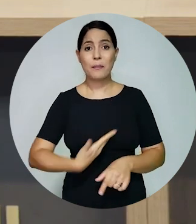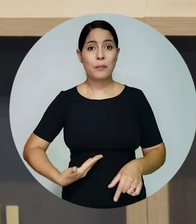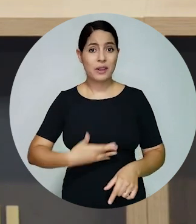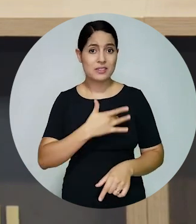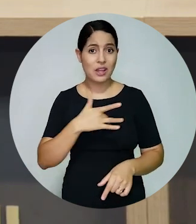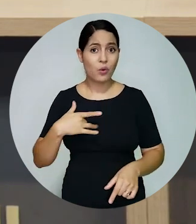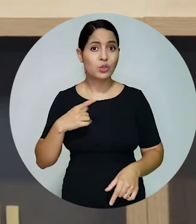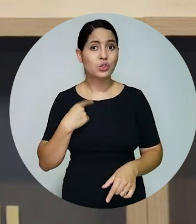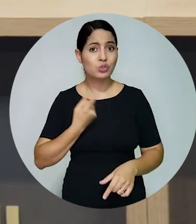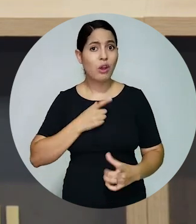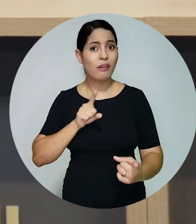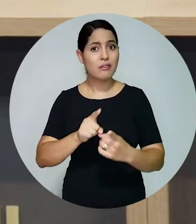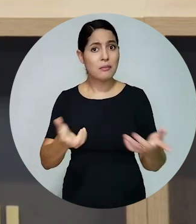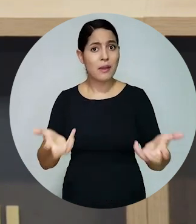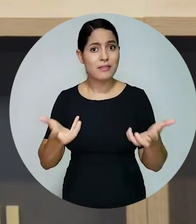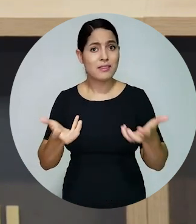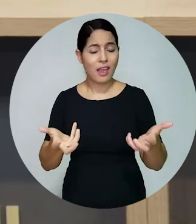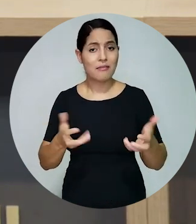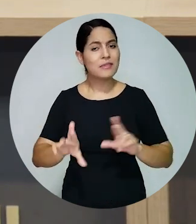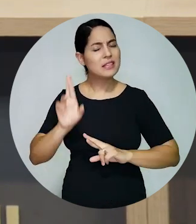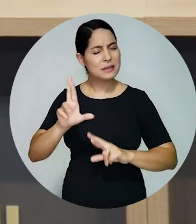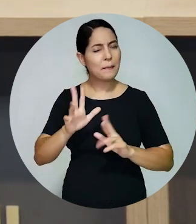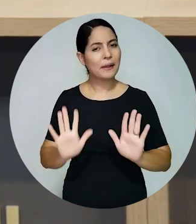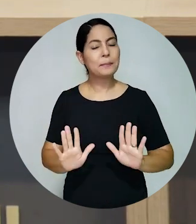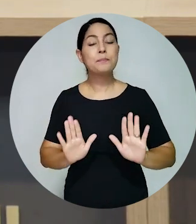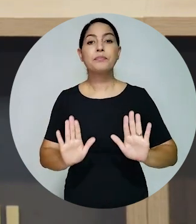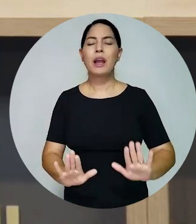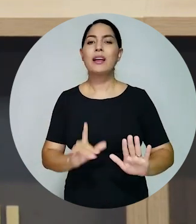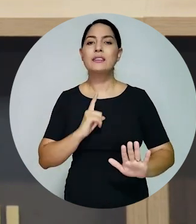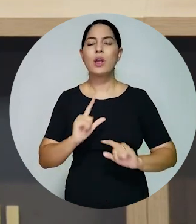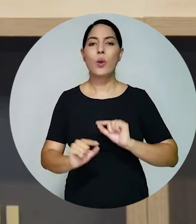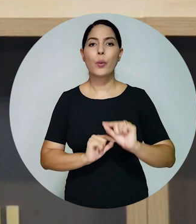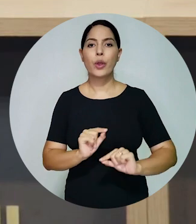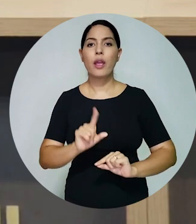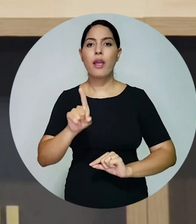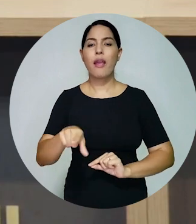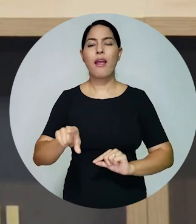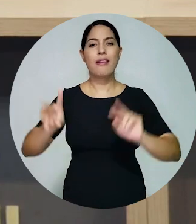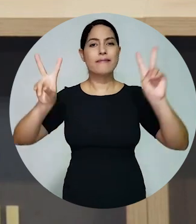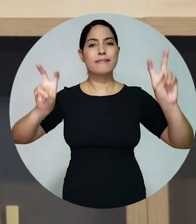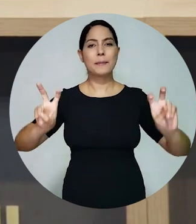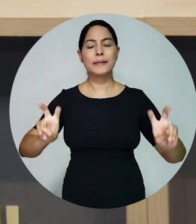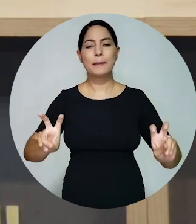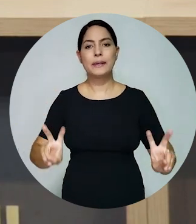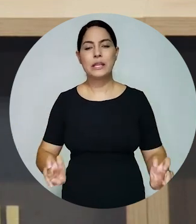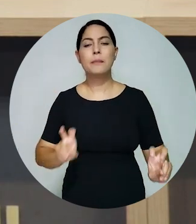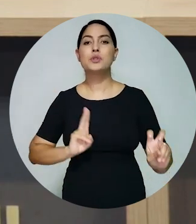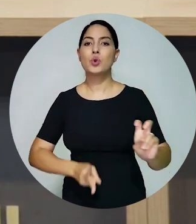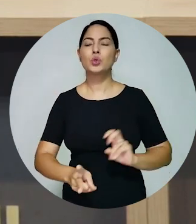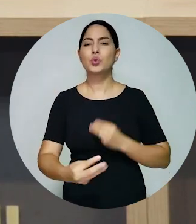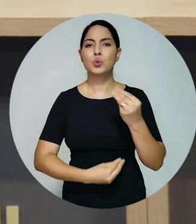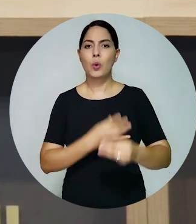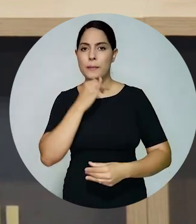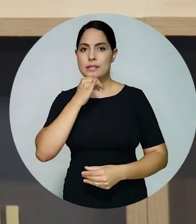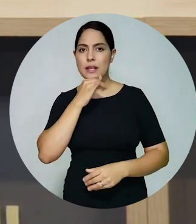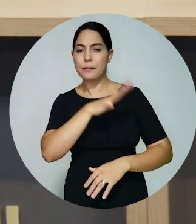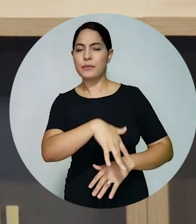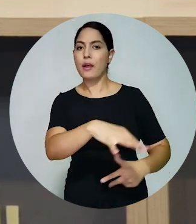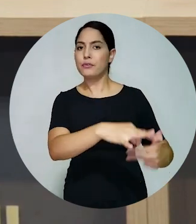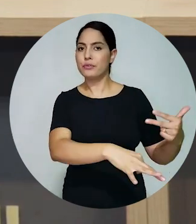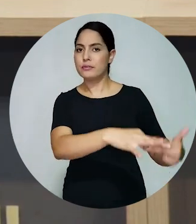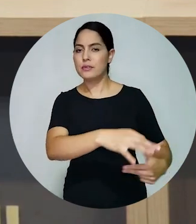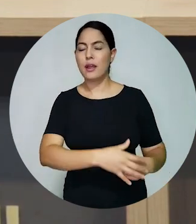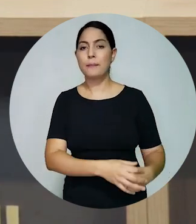saúde pública o devido atendimento que todos esperamos. E também seguimos com a grande complexidade dos temas, tanto no